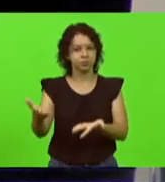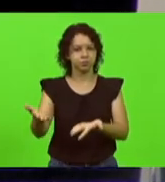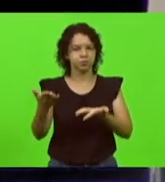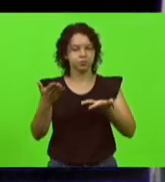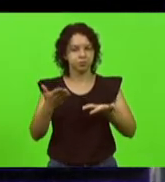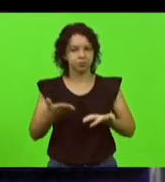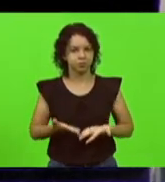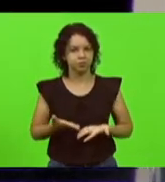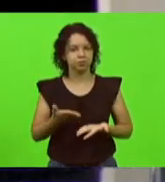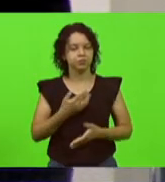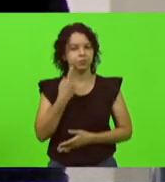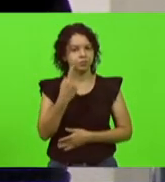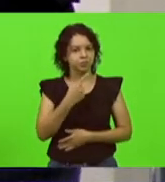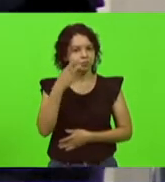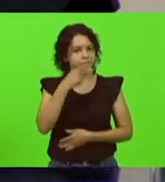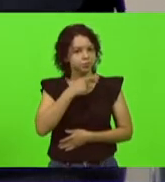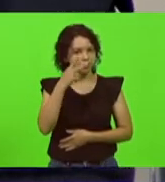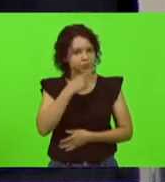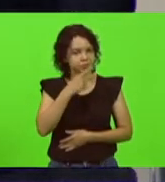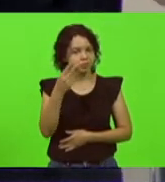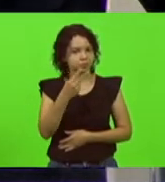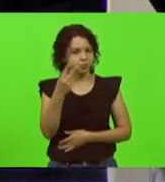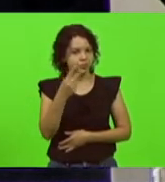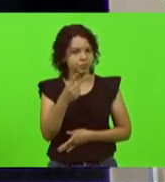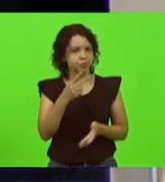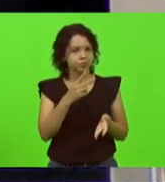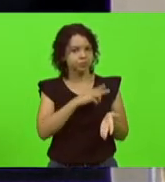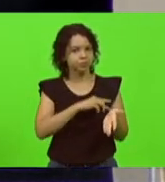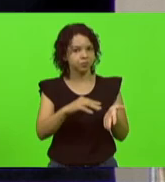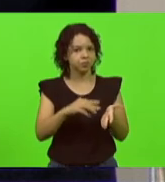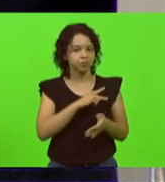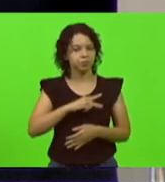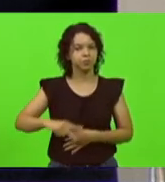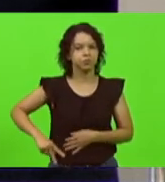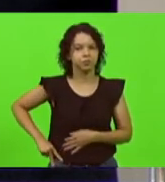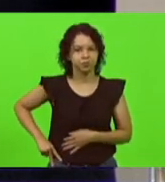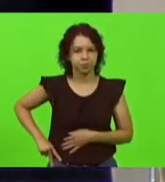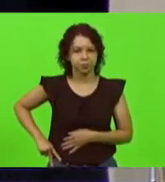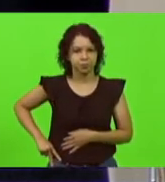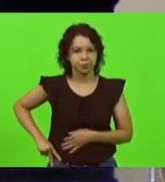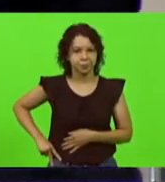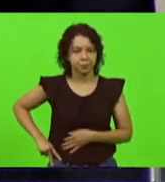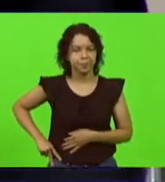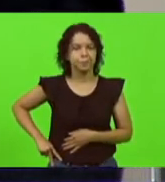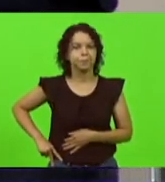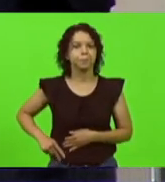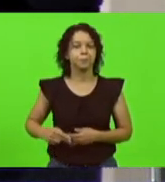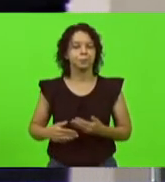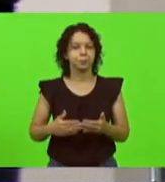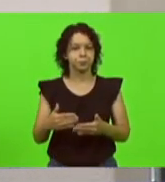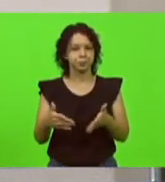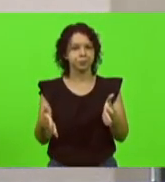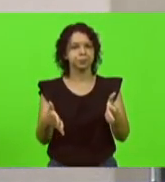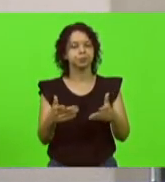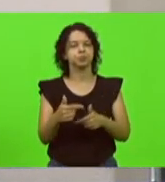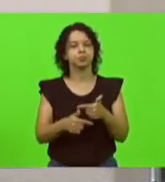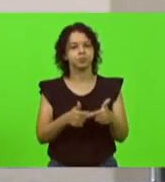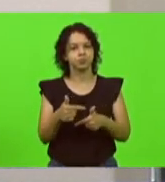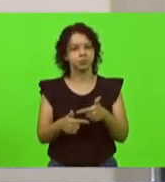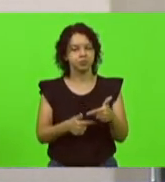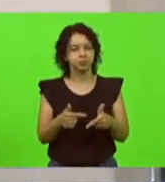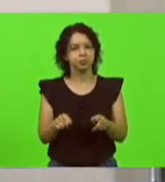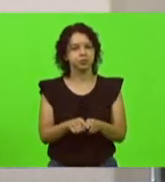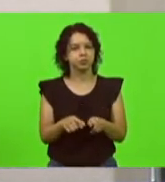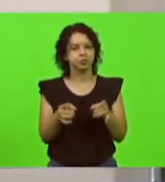Nunes, segundo vice-presidente, para conduzir os trabalhos e fez uso da palavra para apresentar sua carta de renúncia